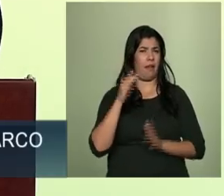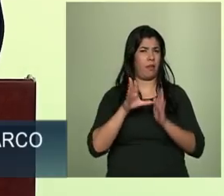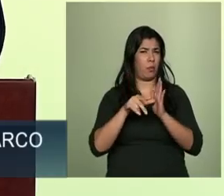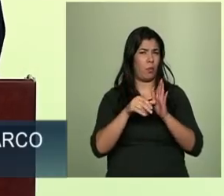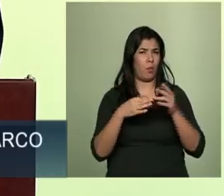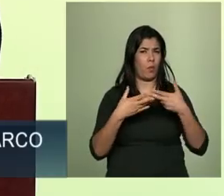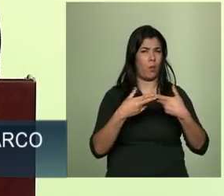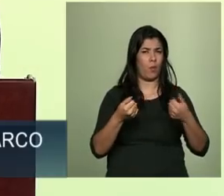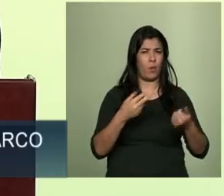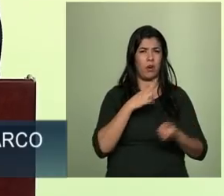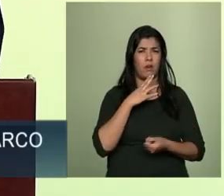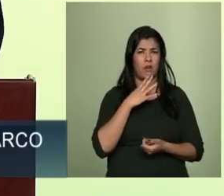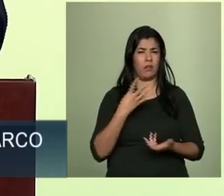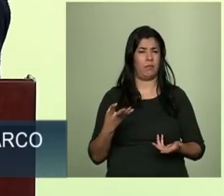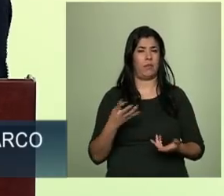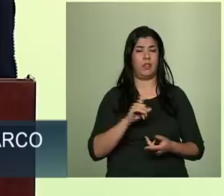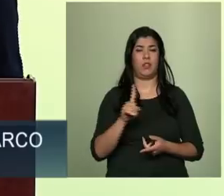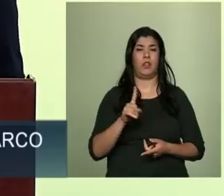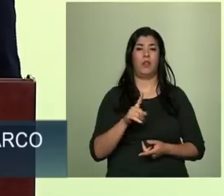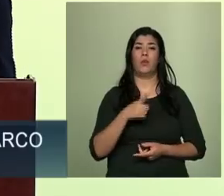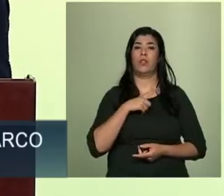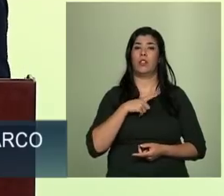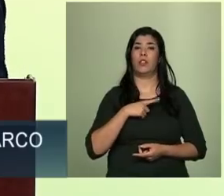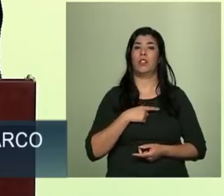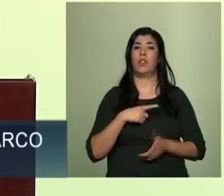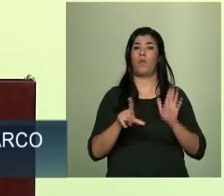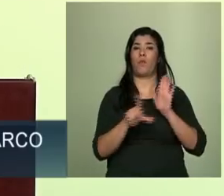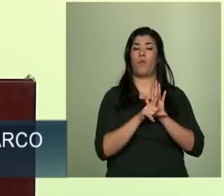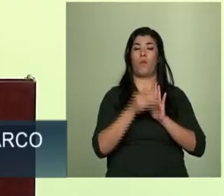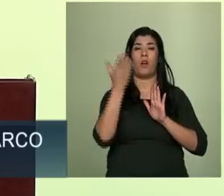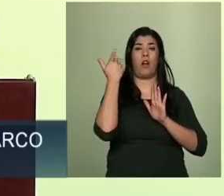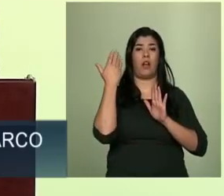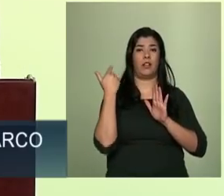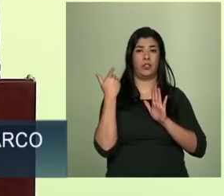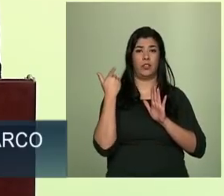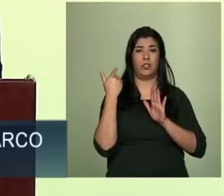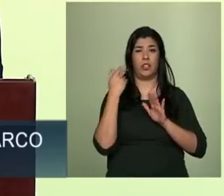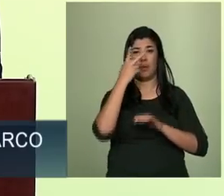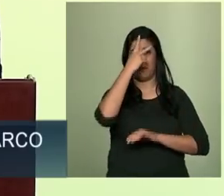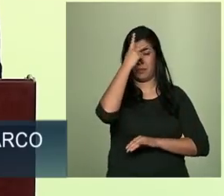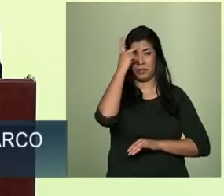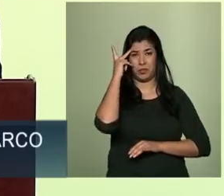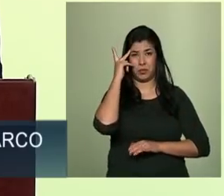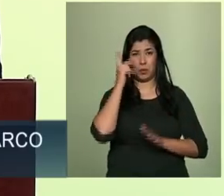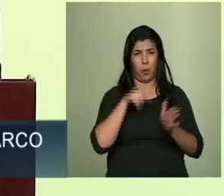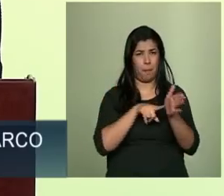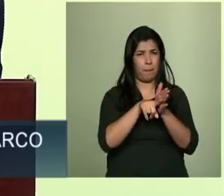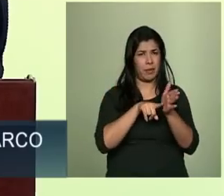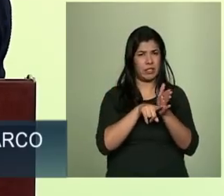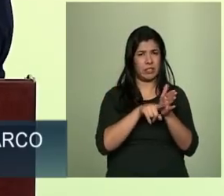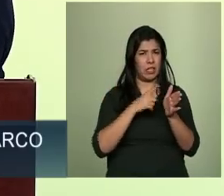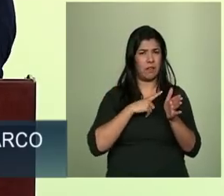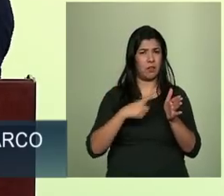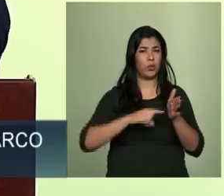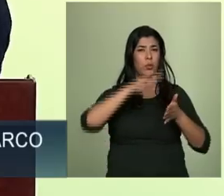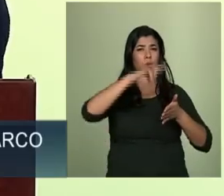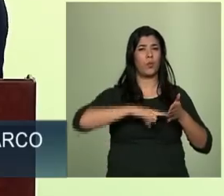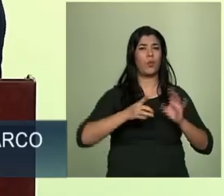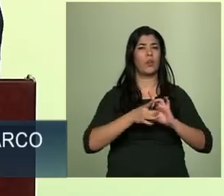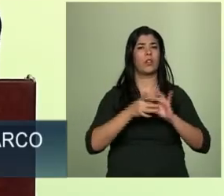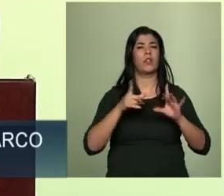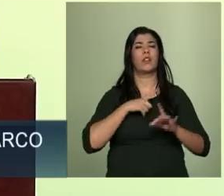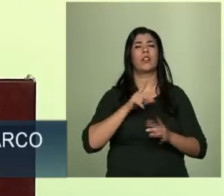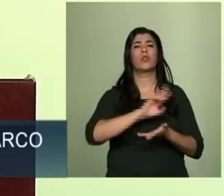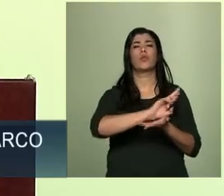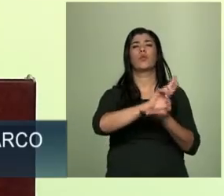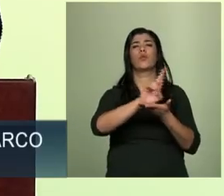marco legal, o antigo, o pesquisador era multado porque não tinha autorização. Então, eu tenho pesquisador da USP,